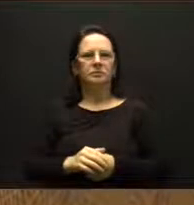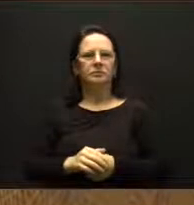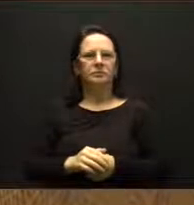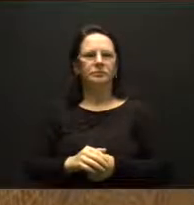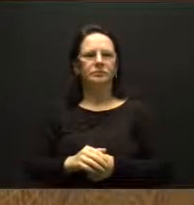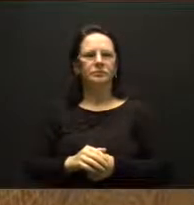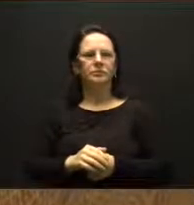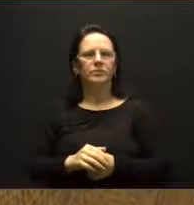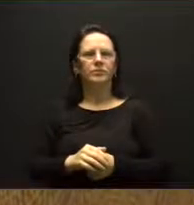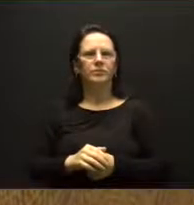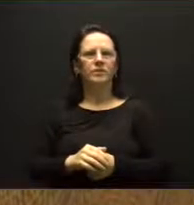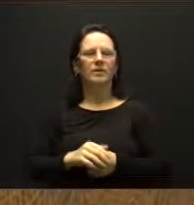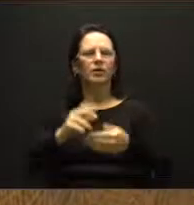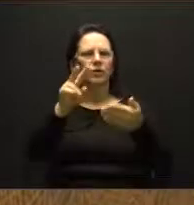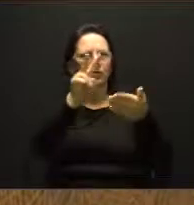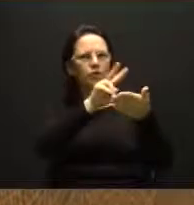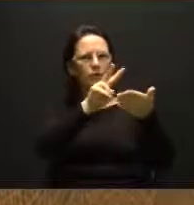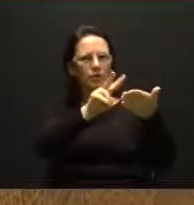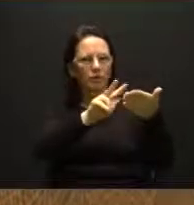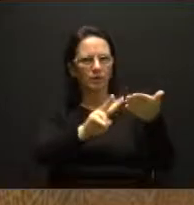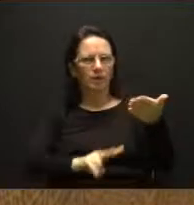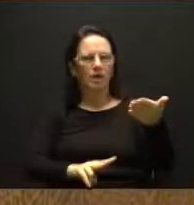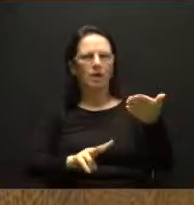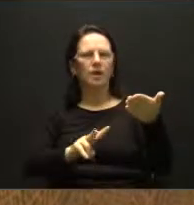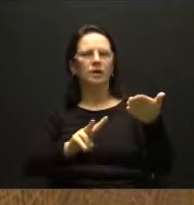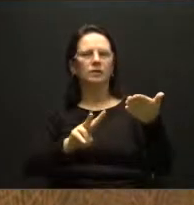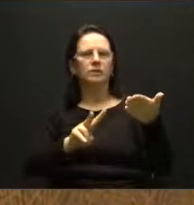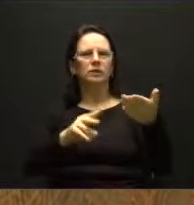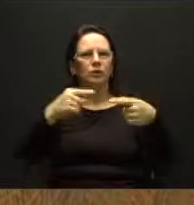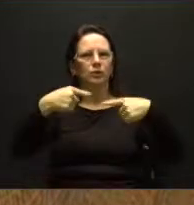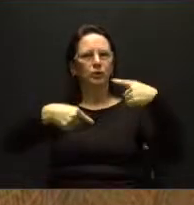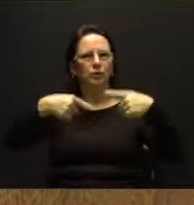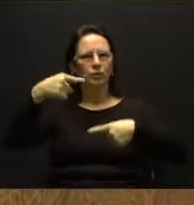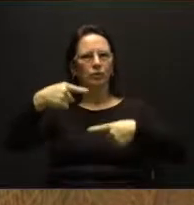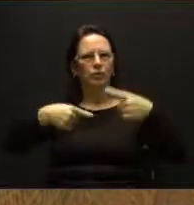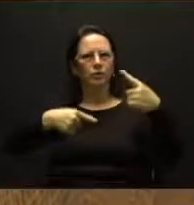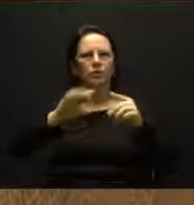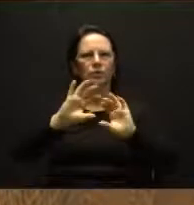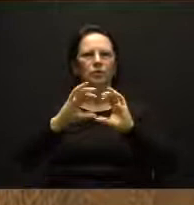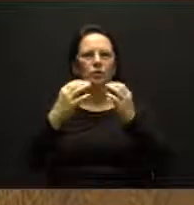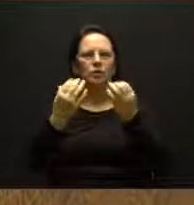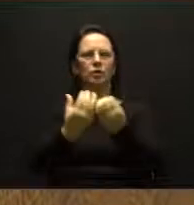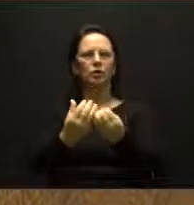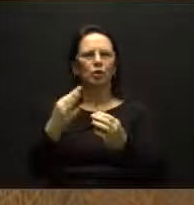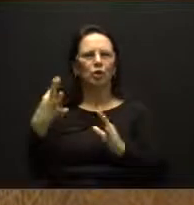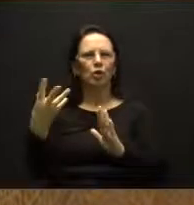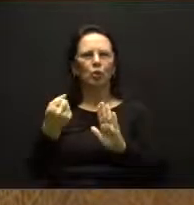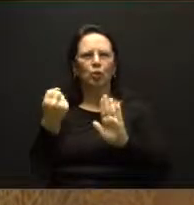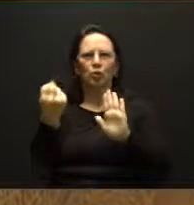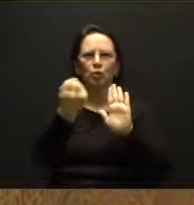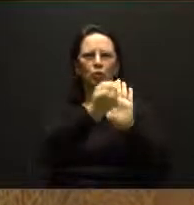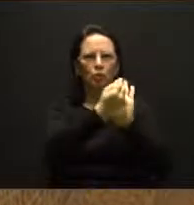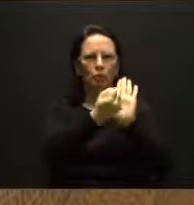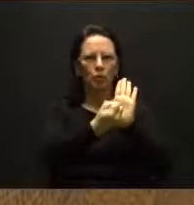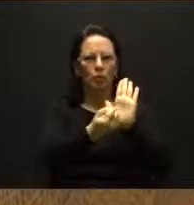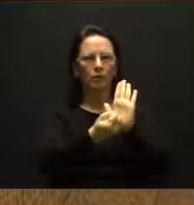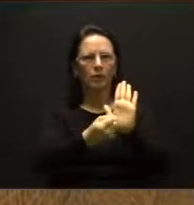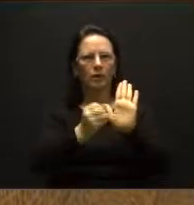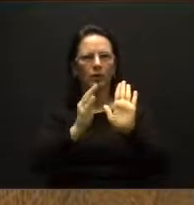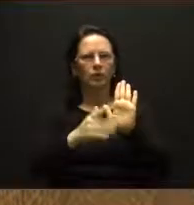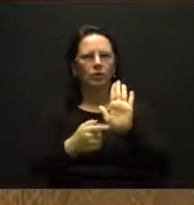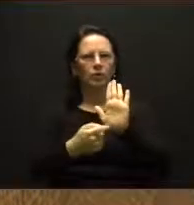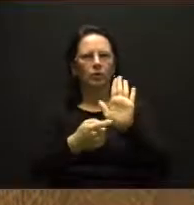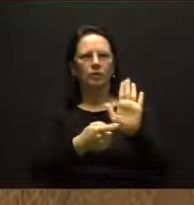diante das análises das discussões dos objetivos da comissão e de toda a documentação acostada aos